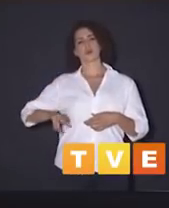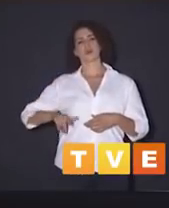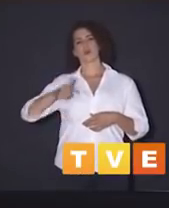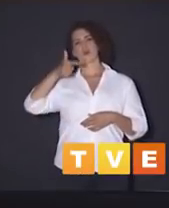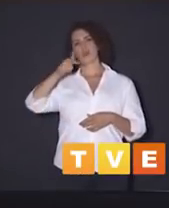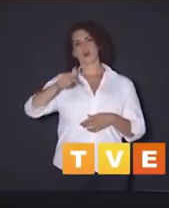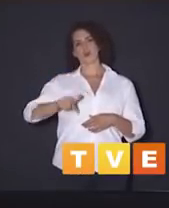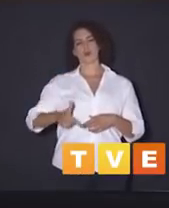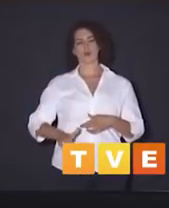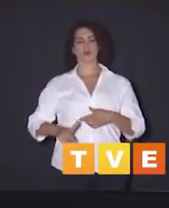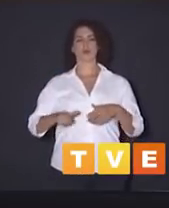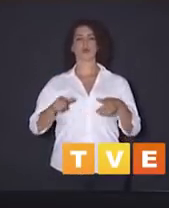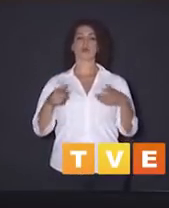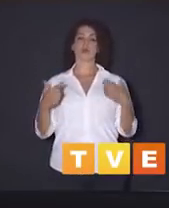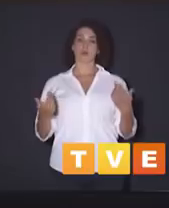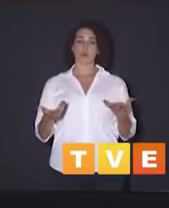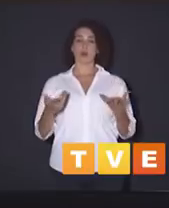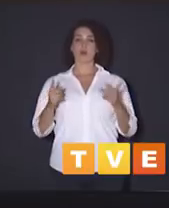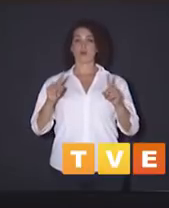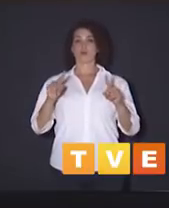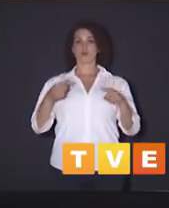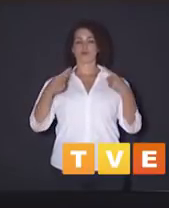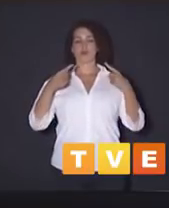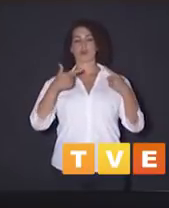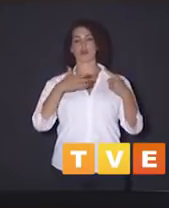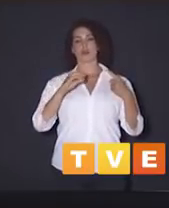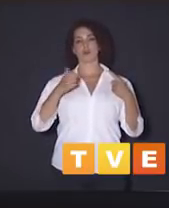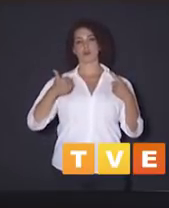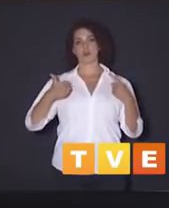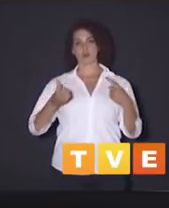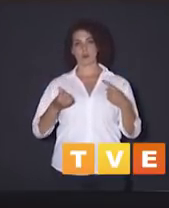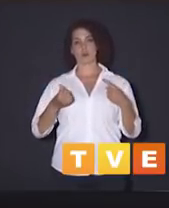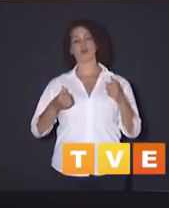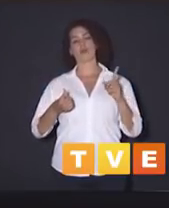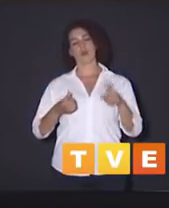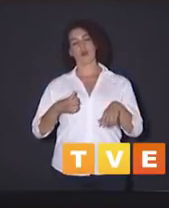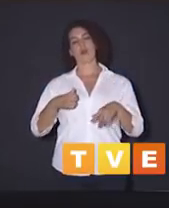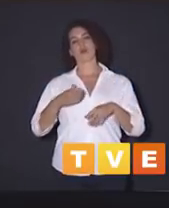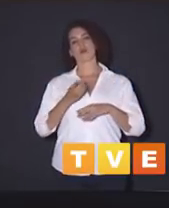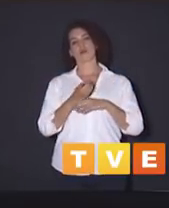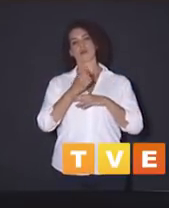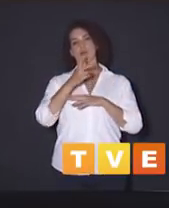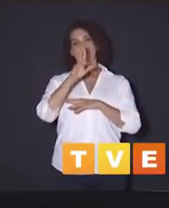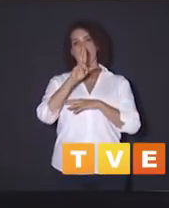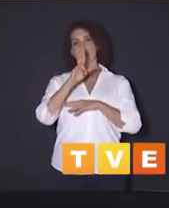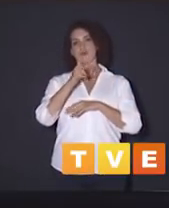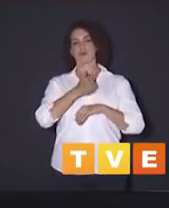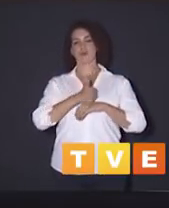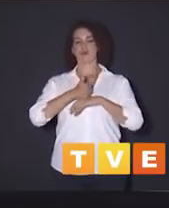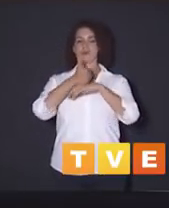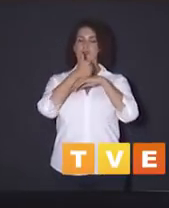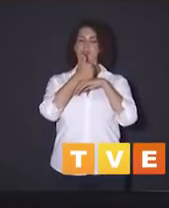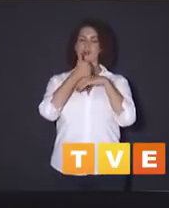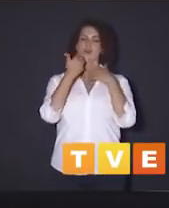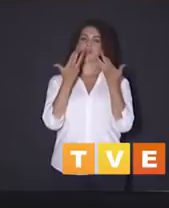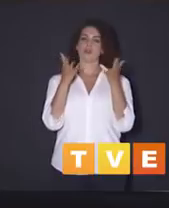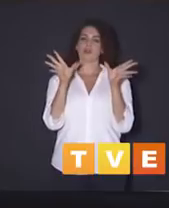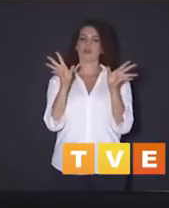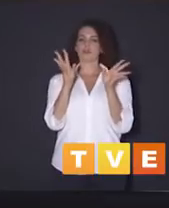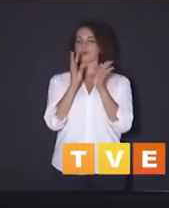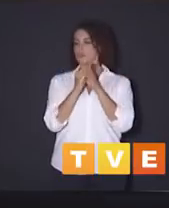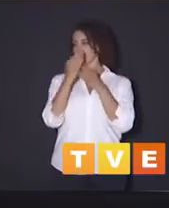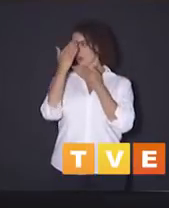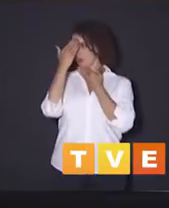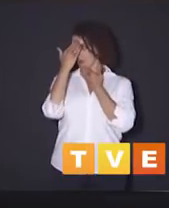e como desafio não é de 2018 o nosso doutorado profissional então eu fecho agradecendo